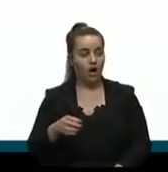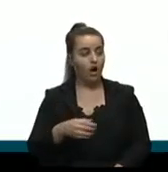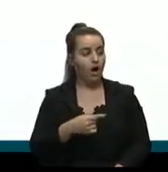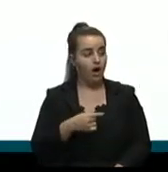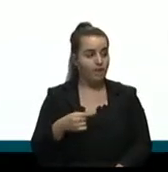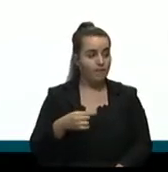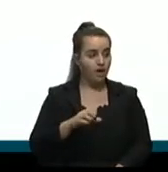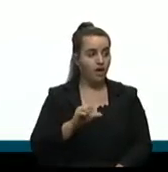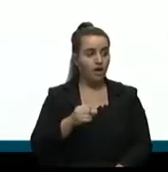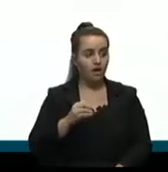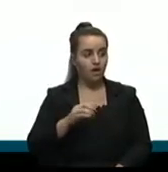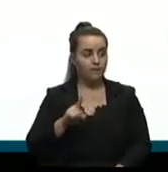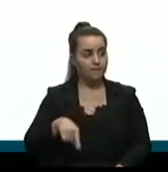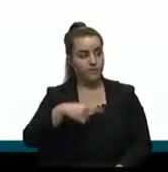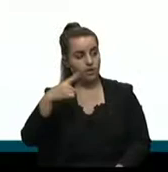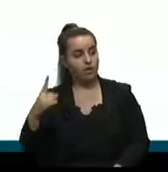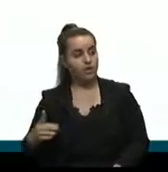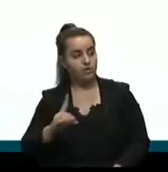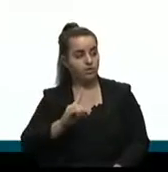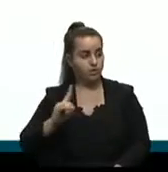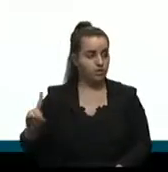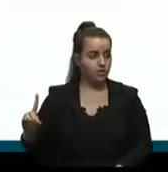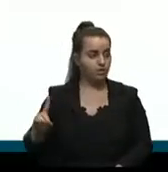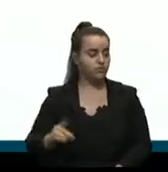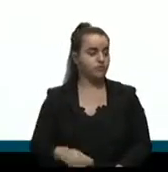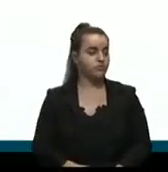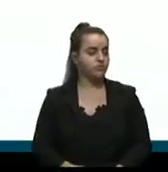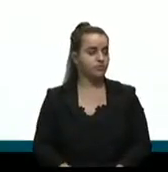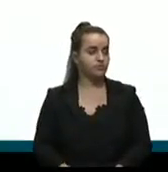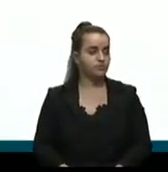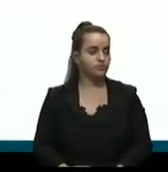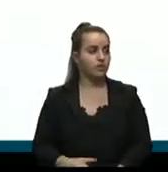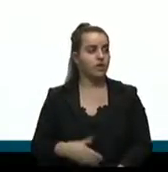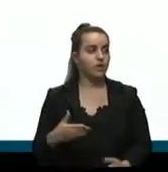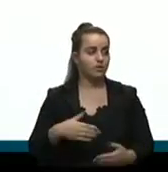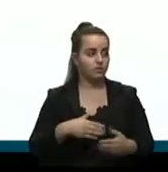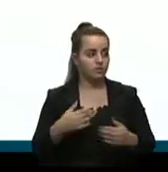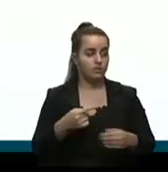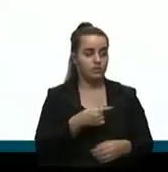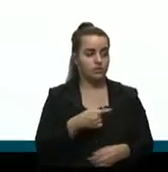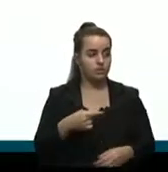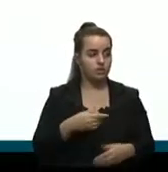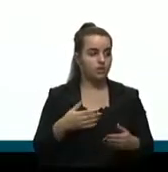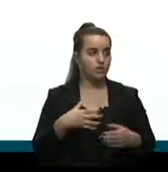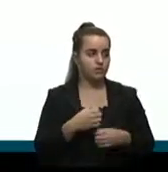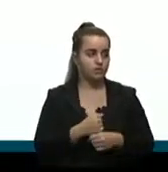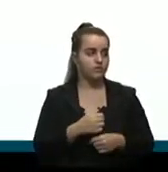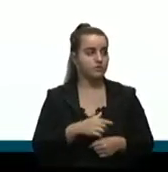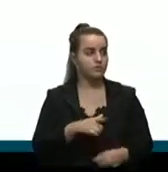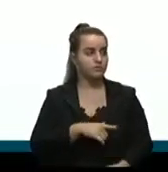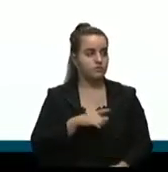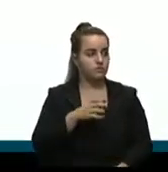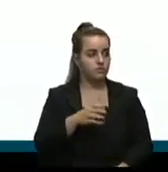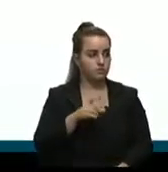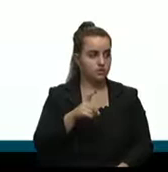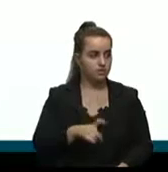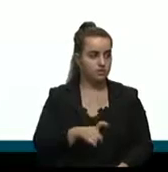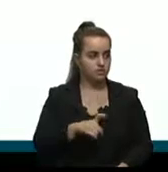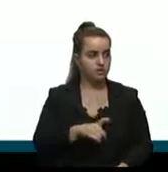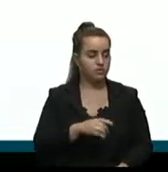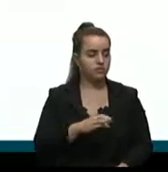operação inversa. Então, estava subtraindo, passa somando. Teremos, então, XC1